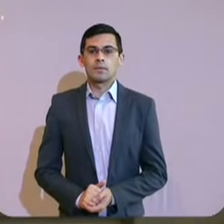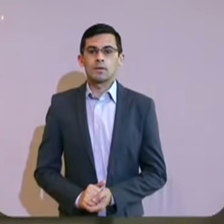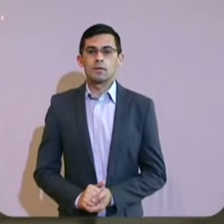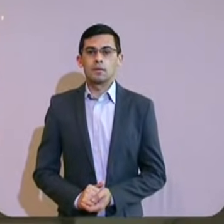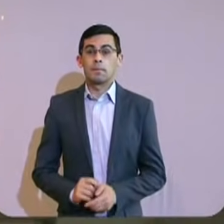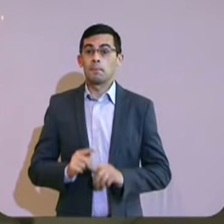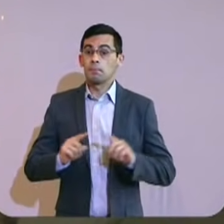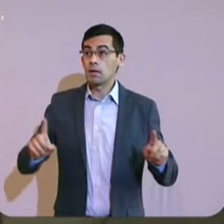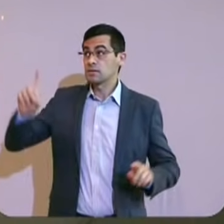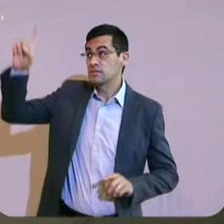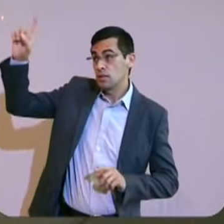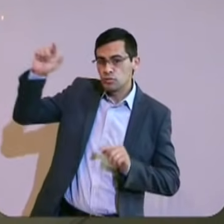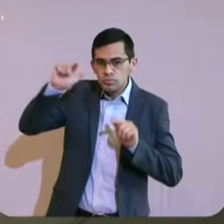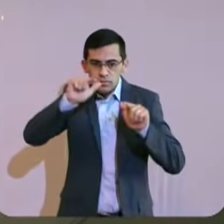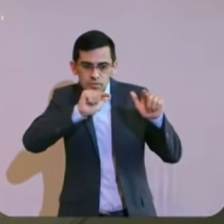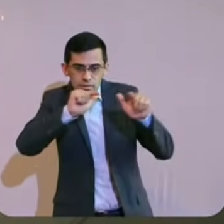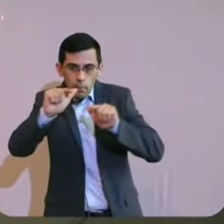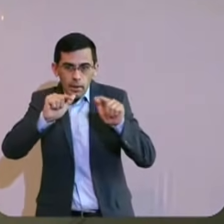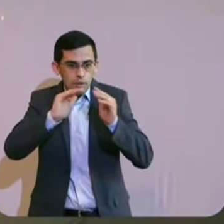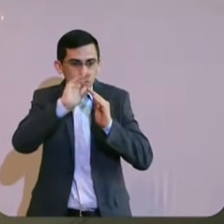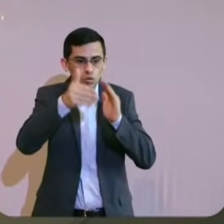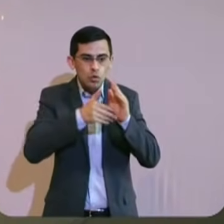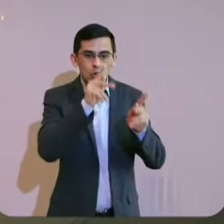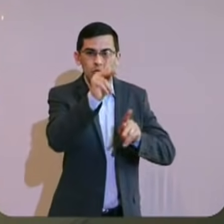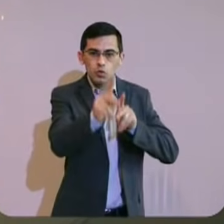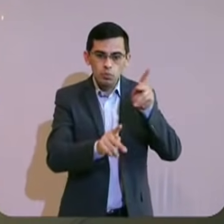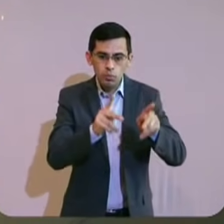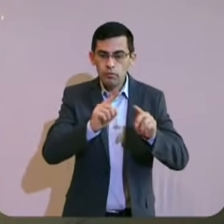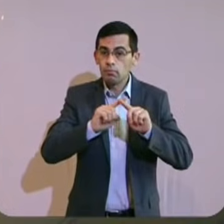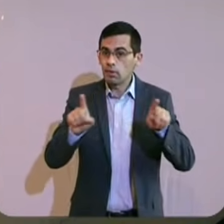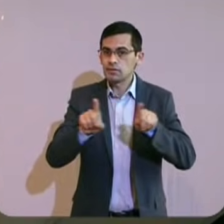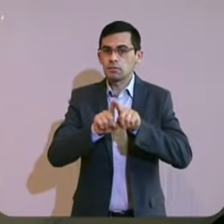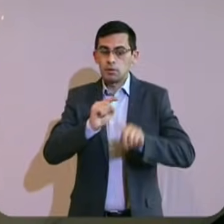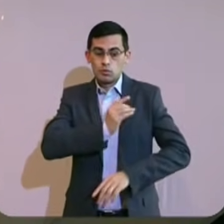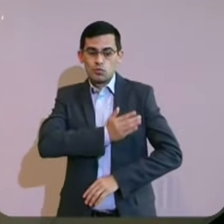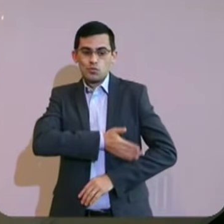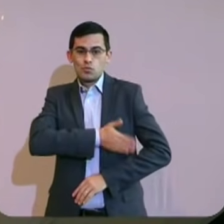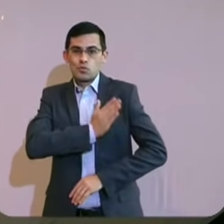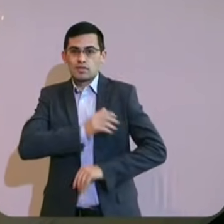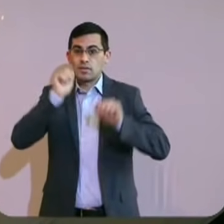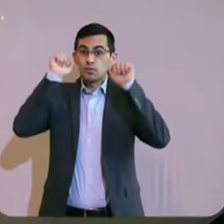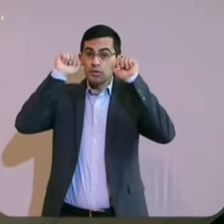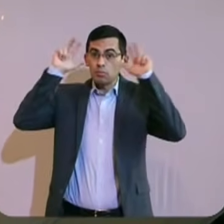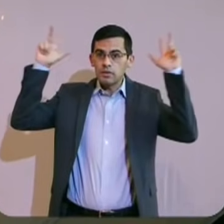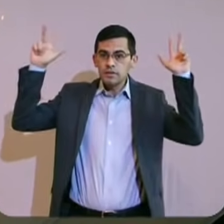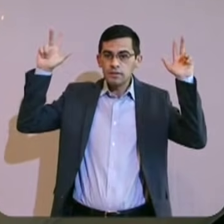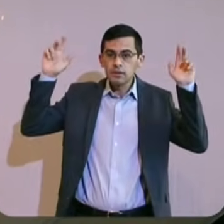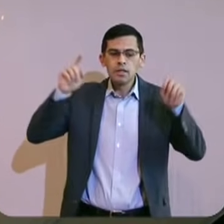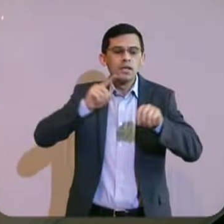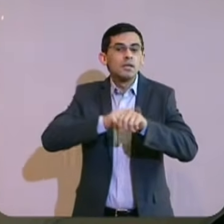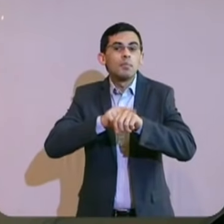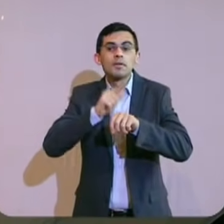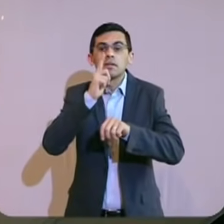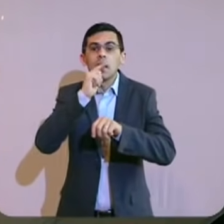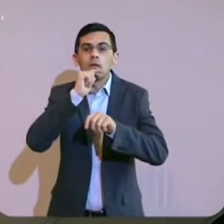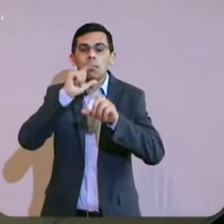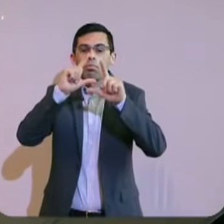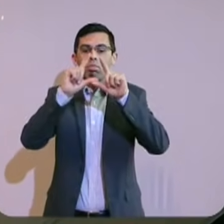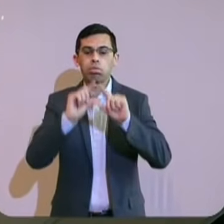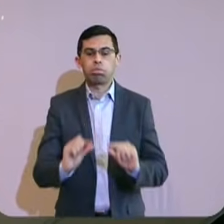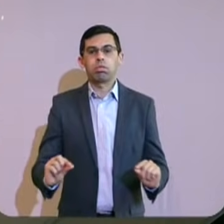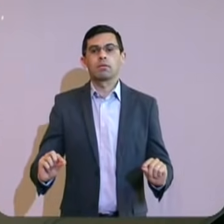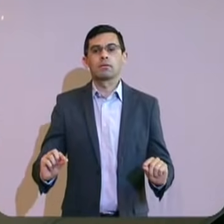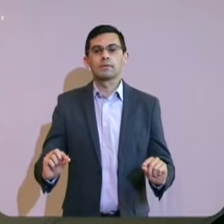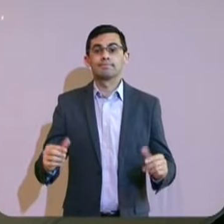Era isso que Deus estava trabalhando em todo o povo, mas no coração do seu líder. E quando a água acabou?